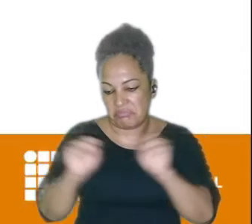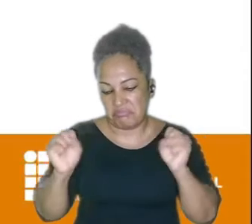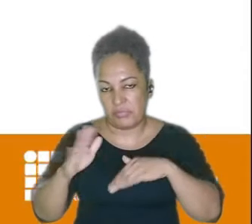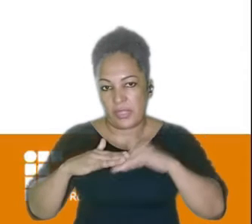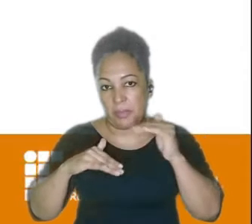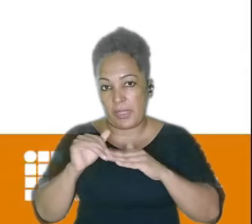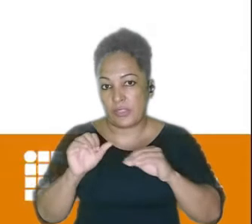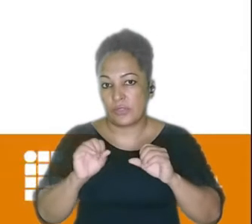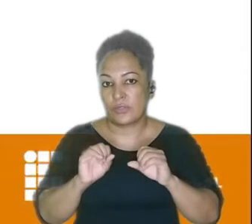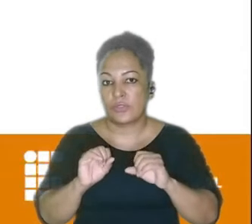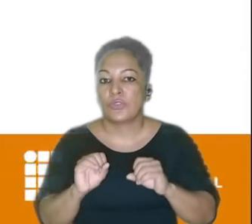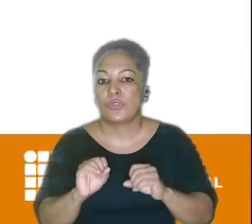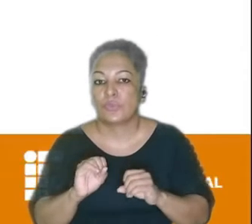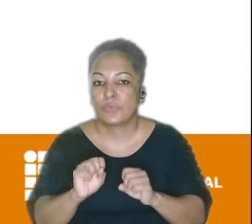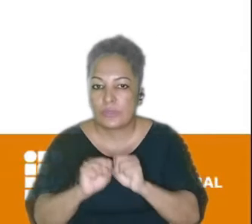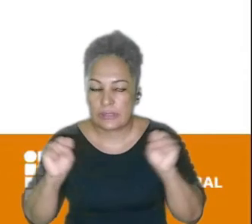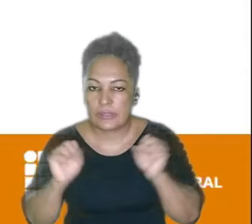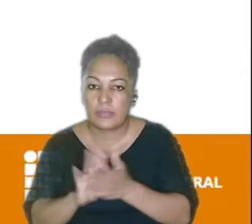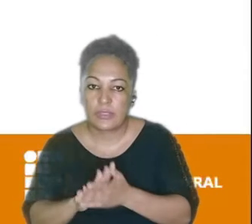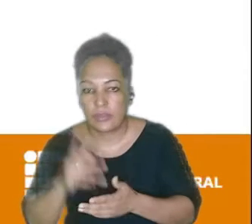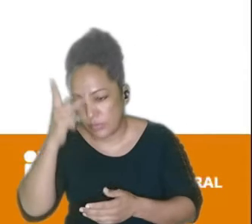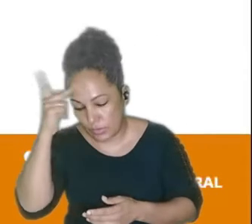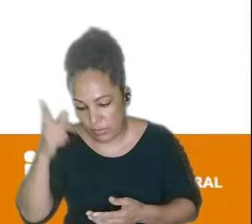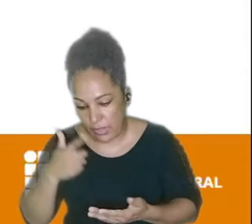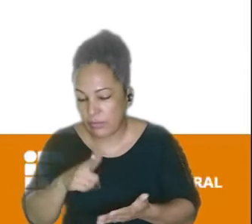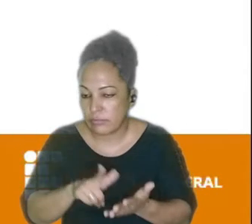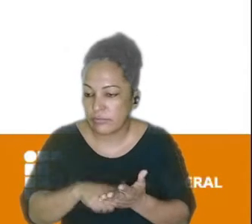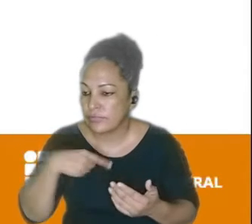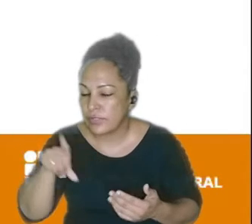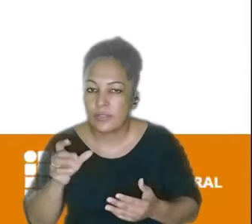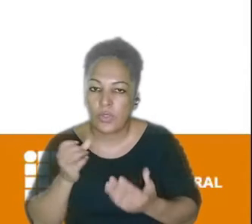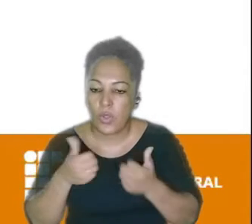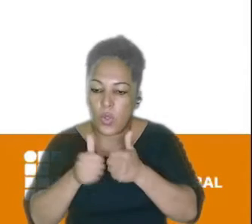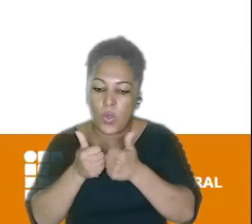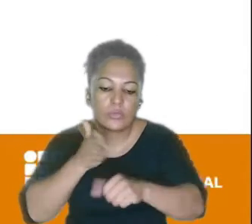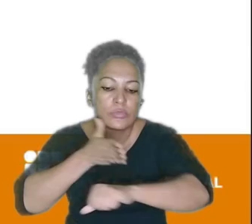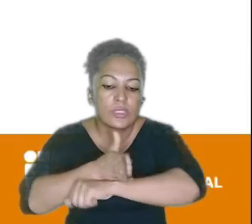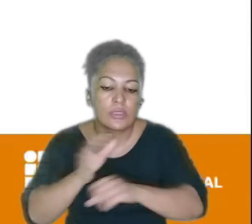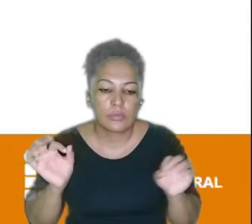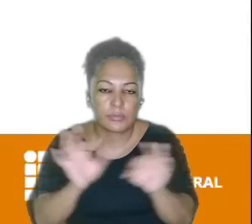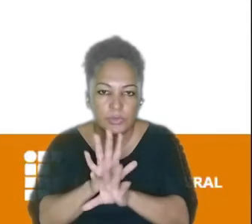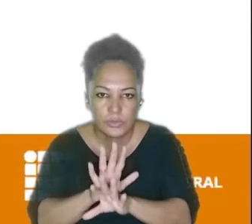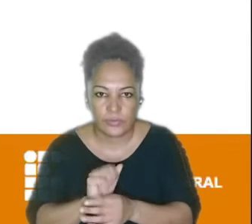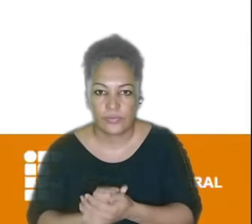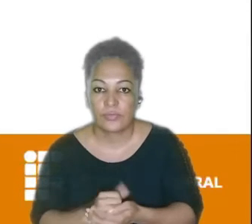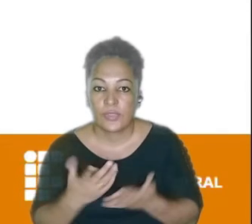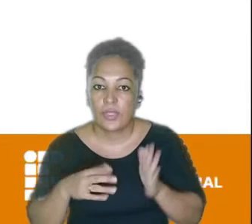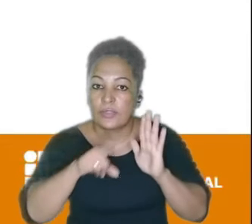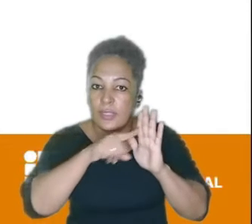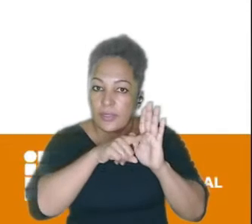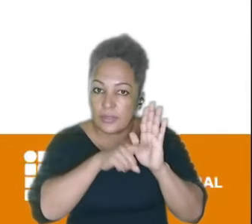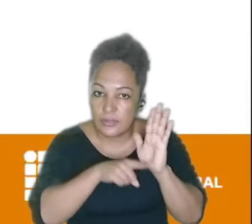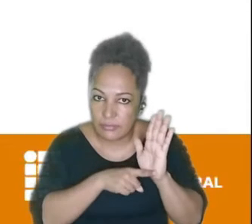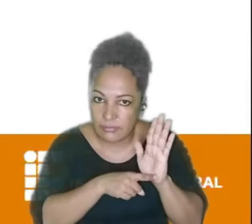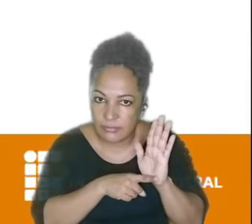etc. Por fim, o passageiro pega a sua passagem, ok, e embarca no ônibus, ok. Então, está aqui a